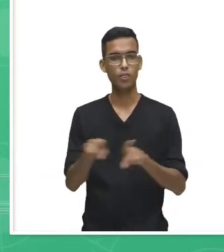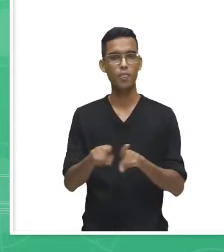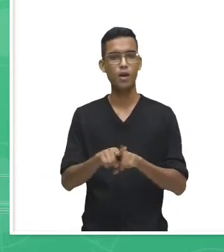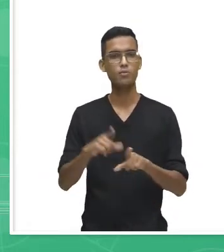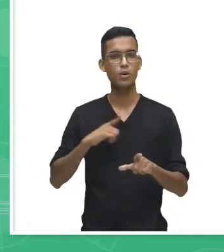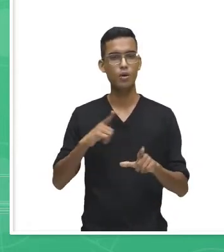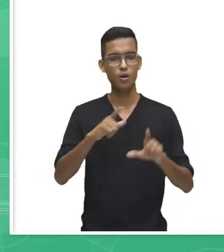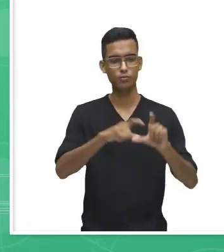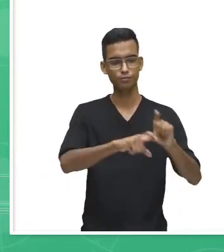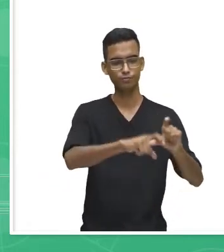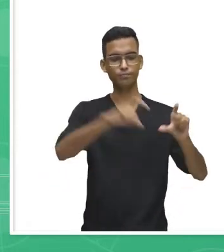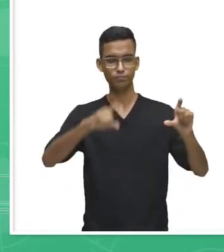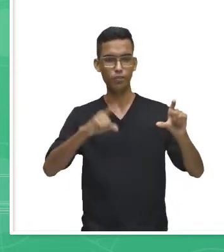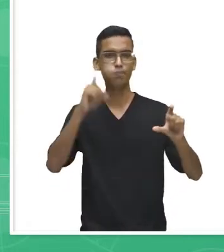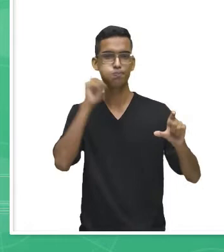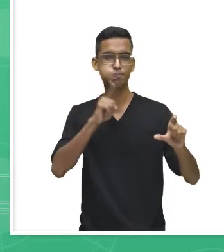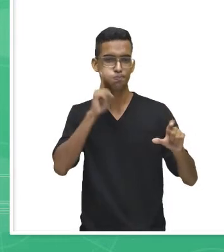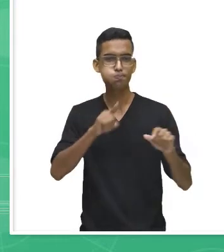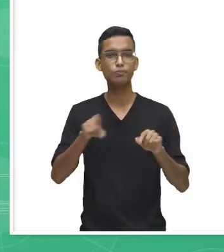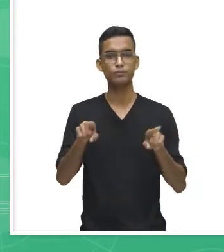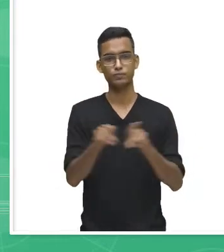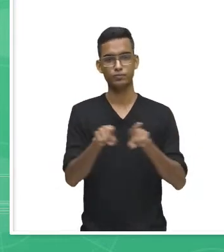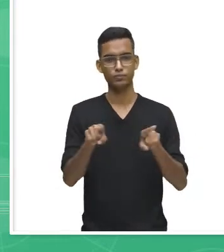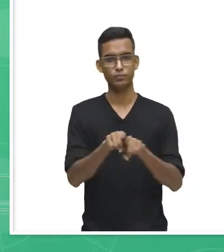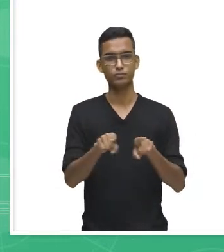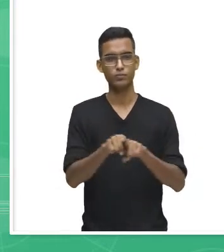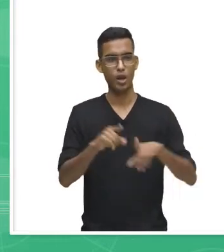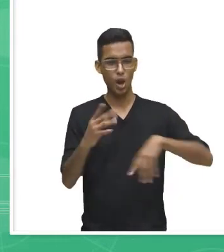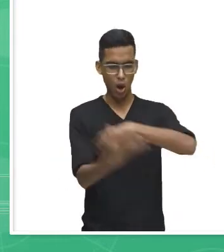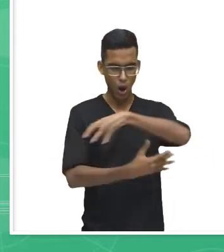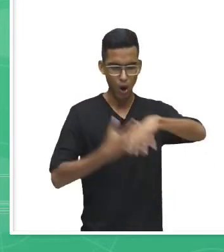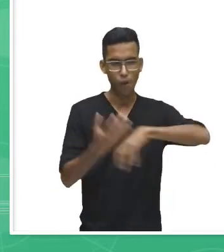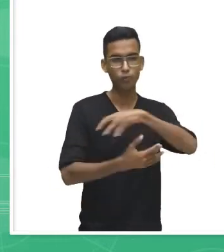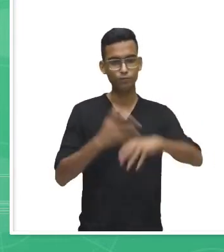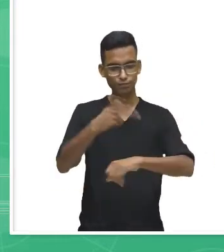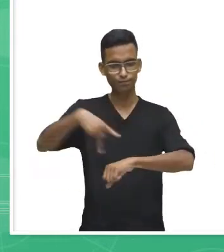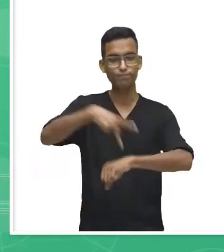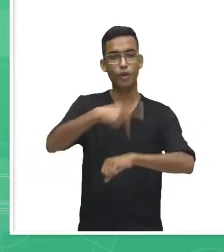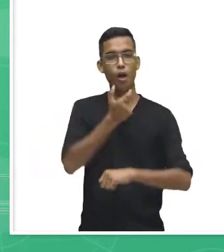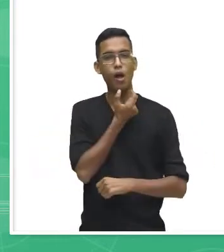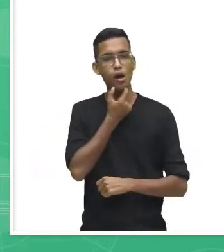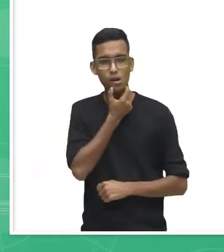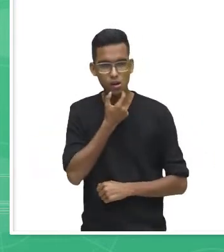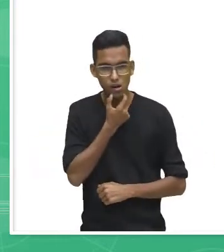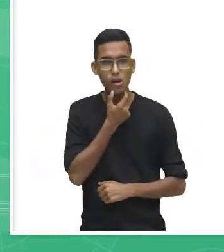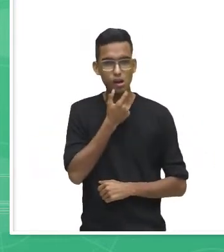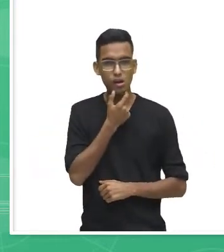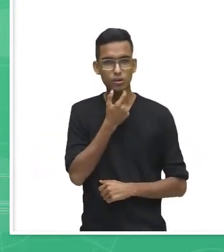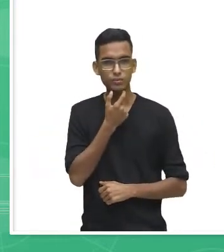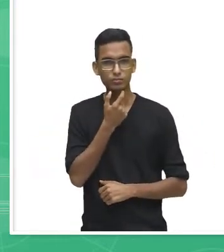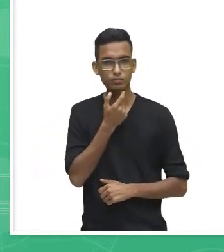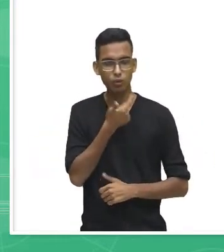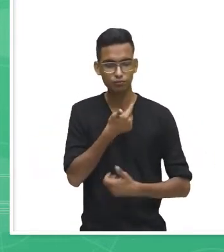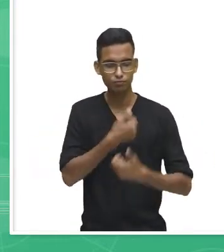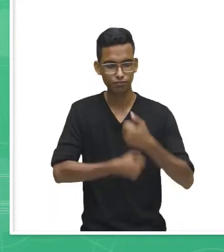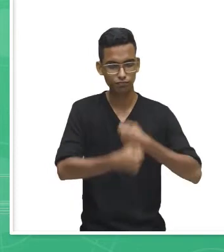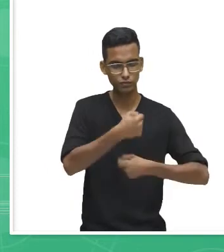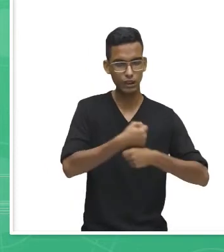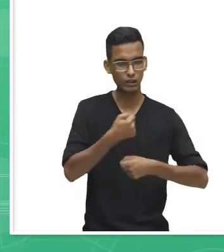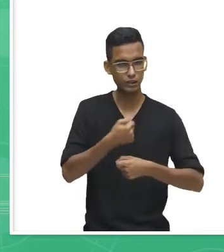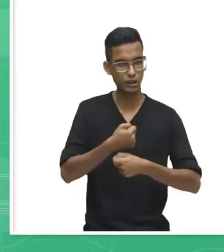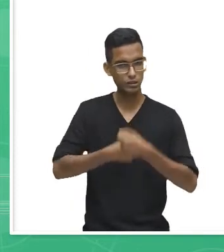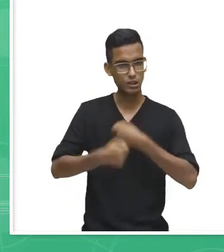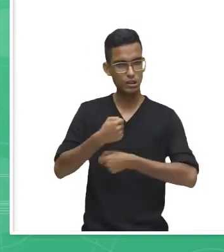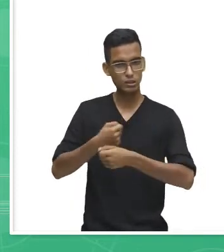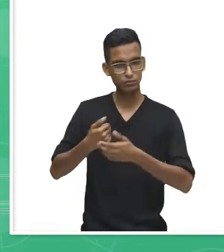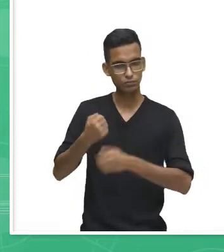Unidos, nós temos as revoluções que ocorrem na Inglaterra cerca de 100 anos antes do que ocorre aqui na França, e a Revolução